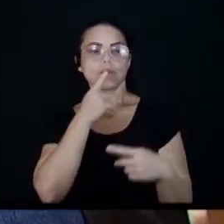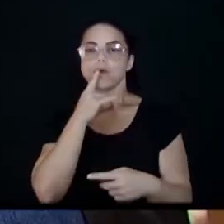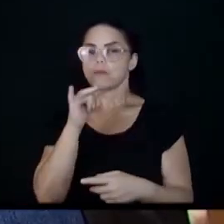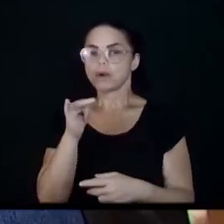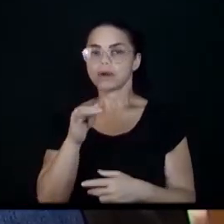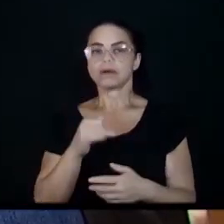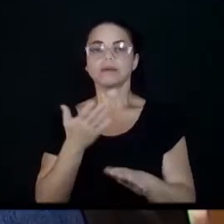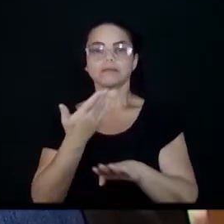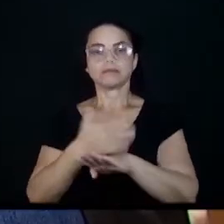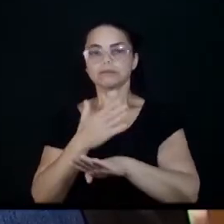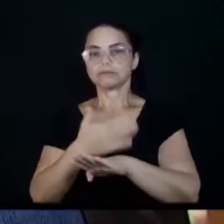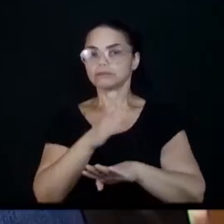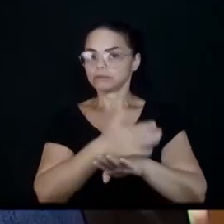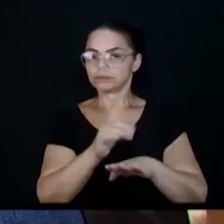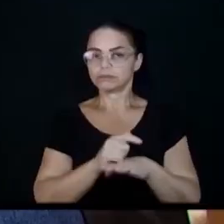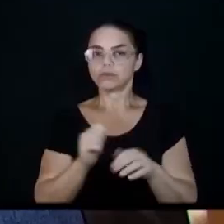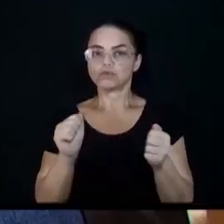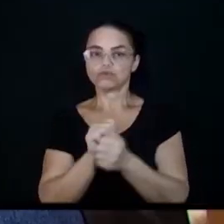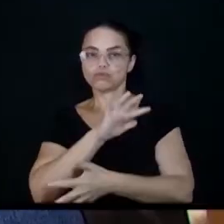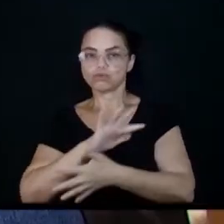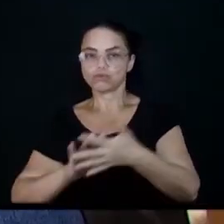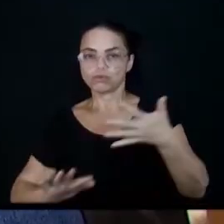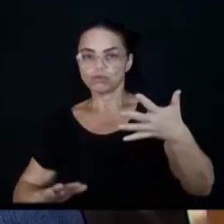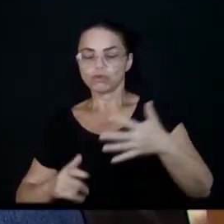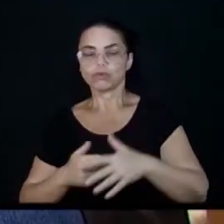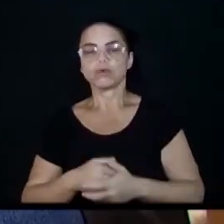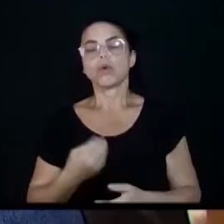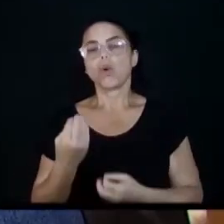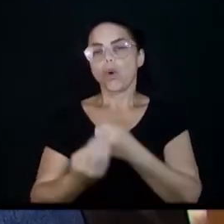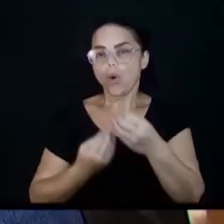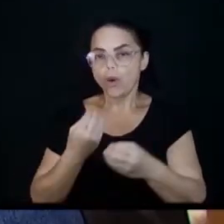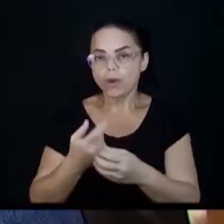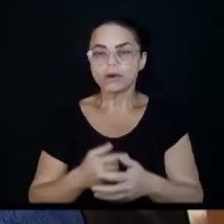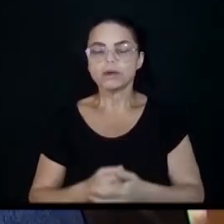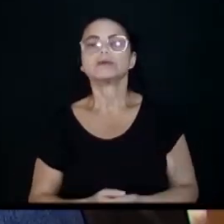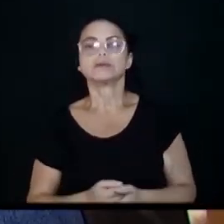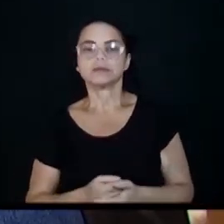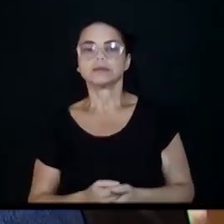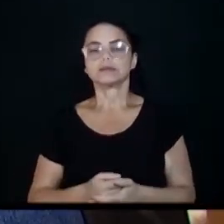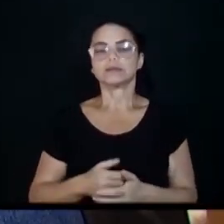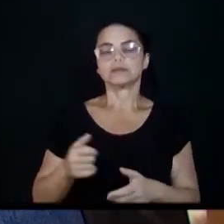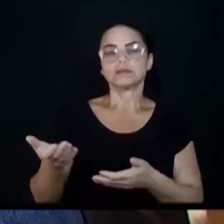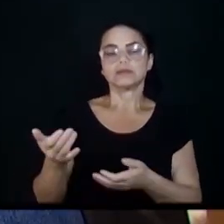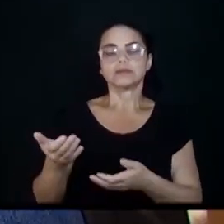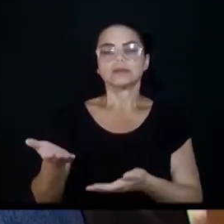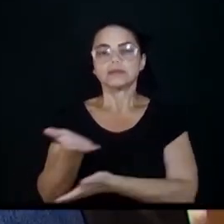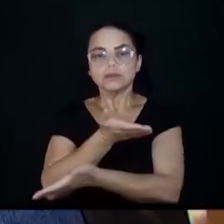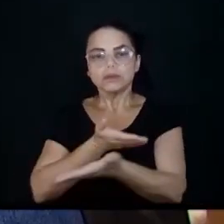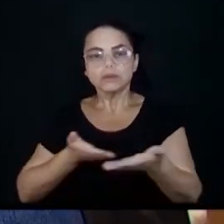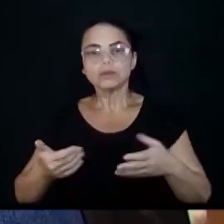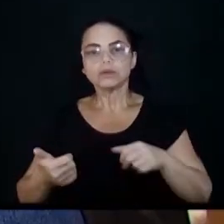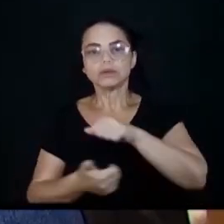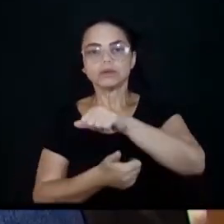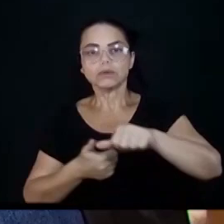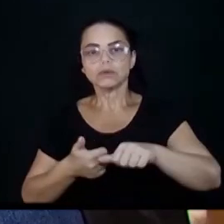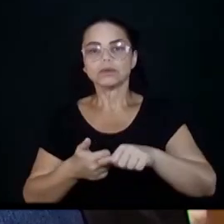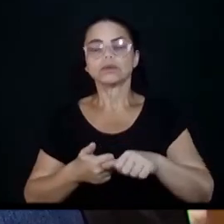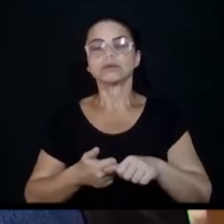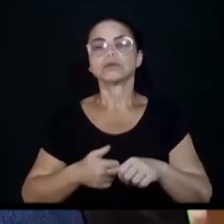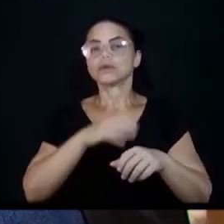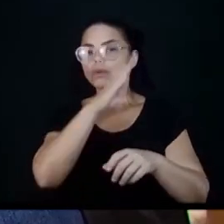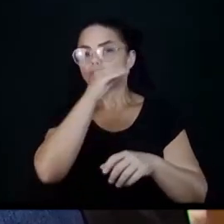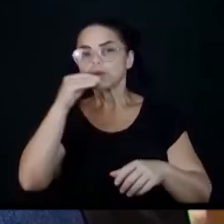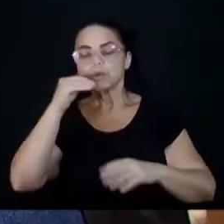dessas atividades? Como que é feito essa troca, né, entre a criança, o adolescente, o núcleo